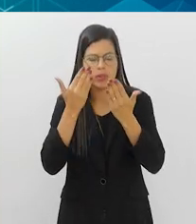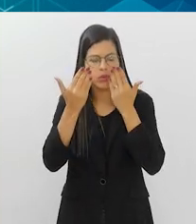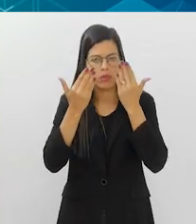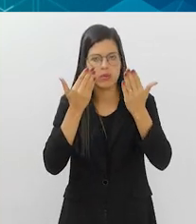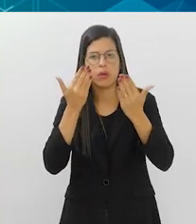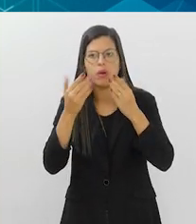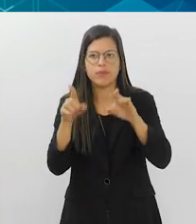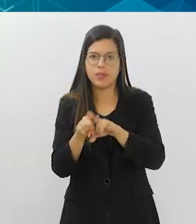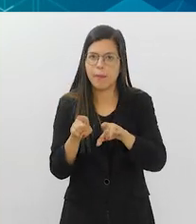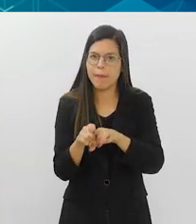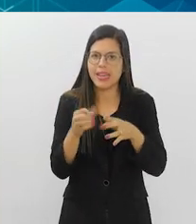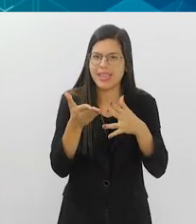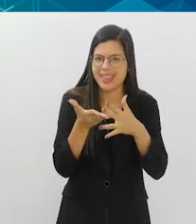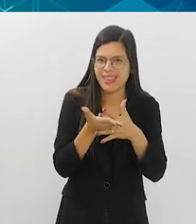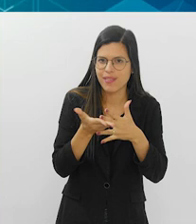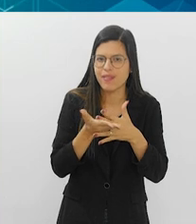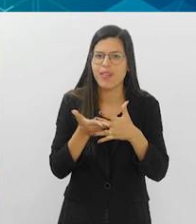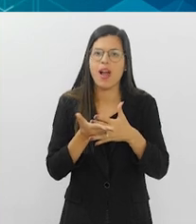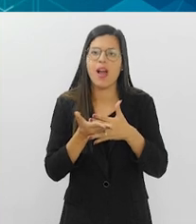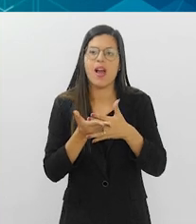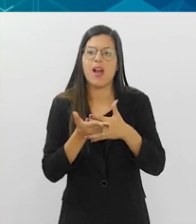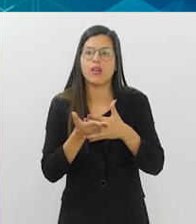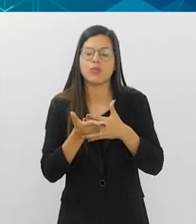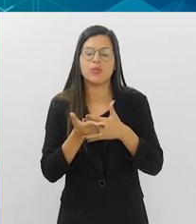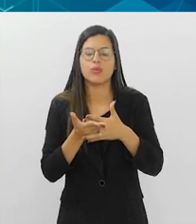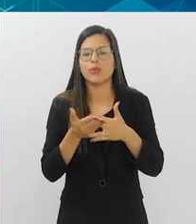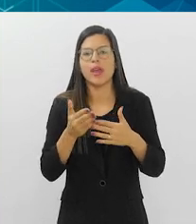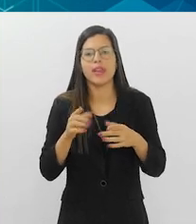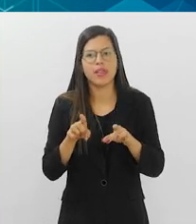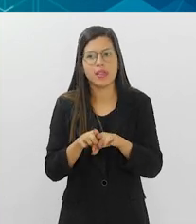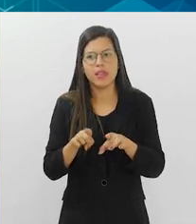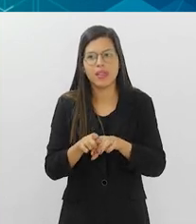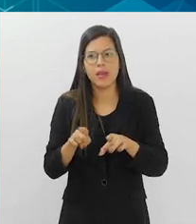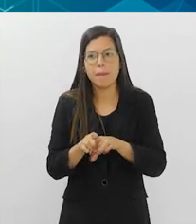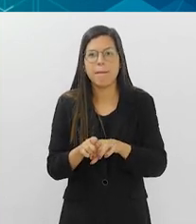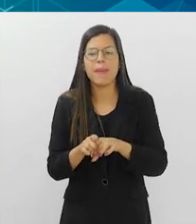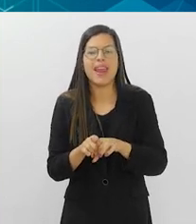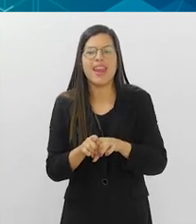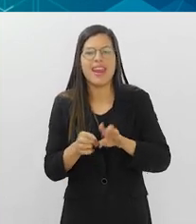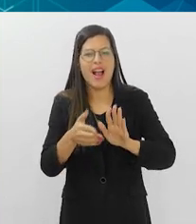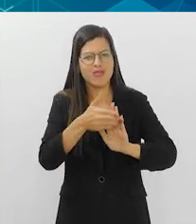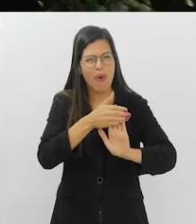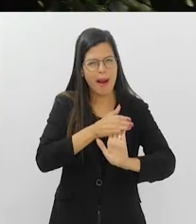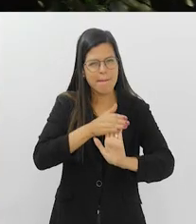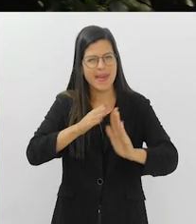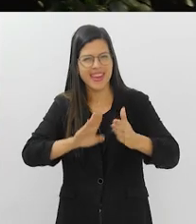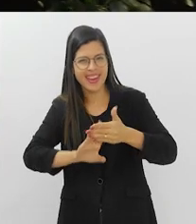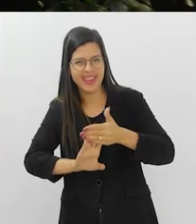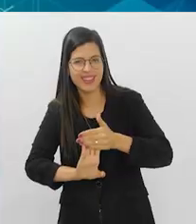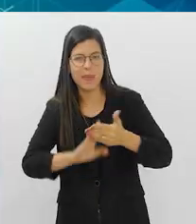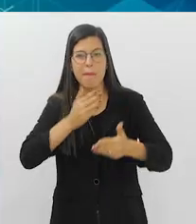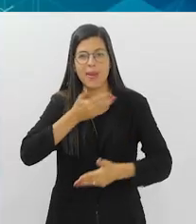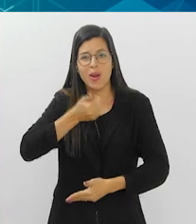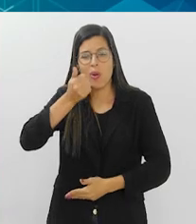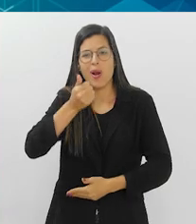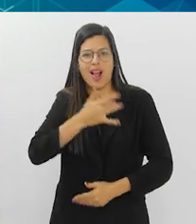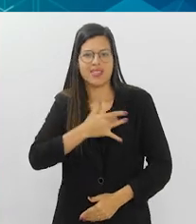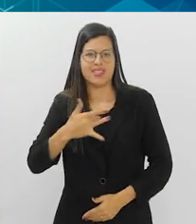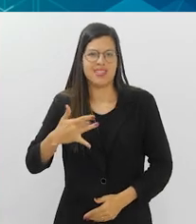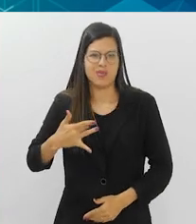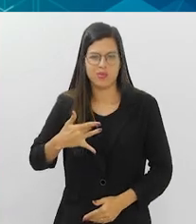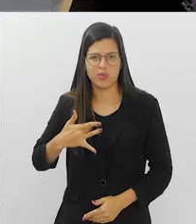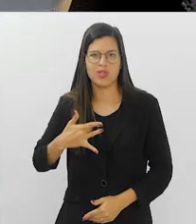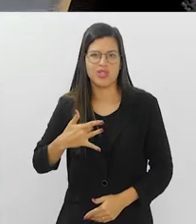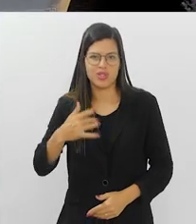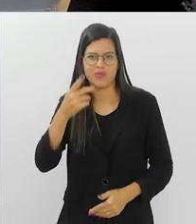psicológico, também esses intervalos, atividade laboral, né, de alongamento, para você melhorar essa saúde do